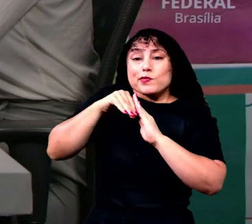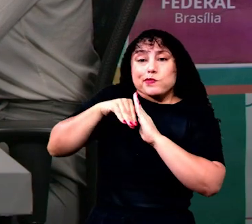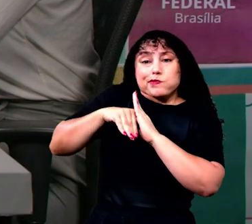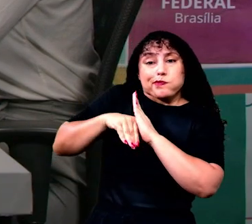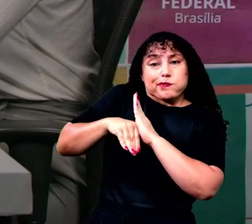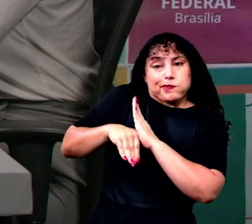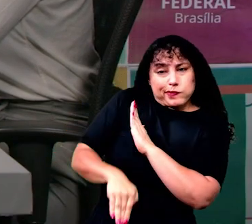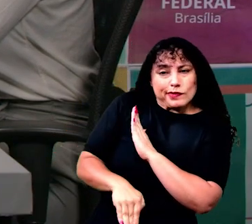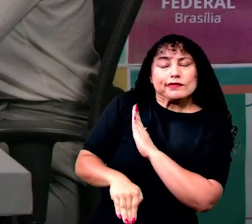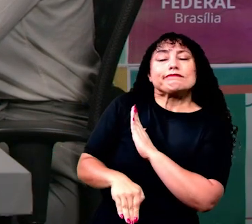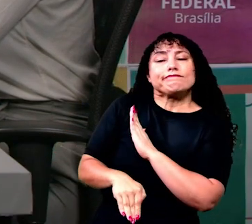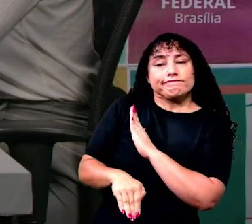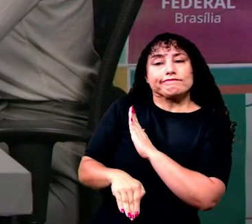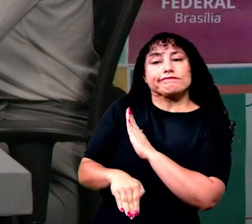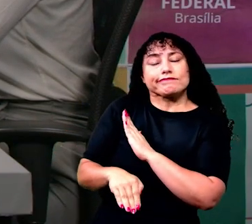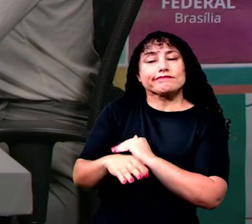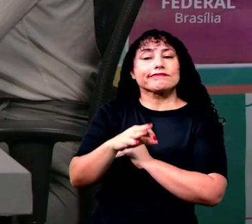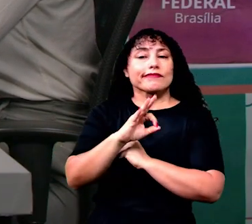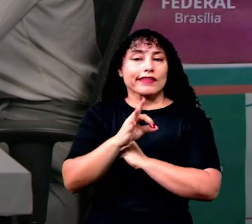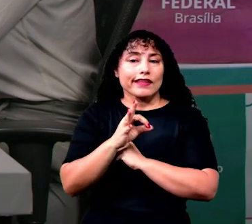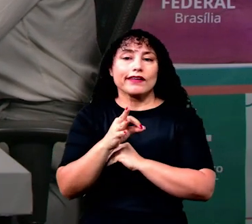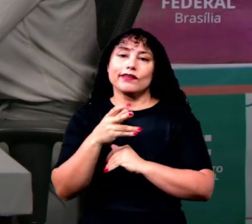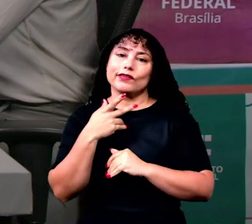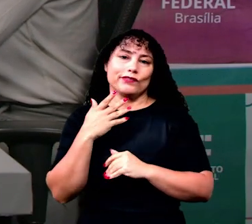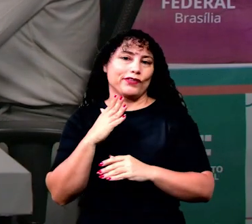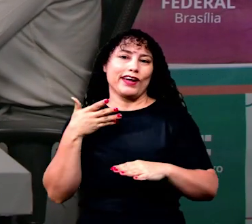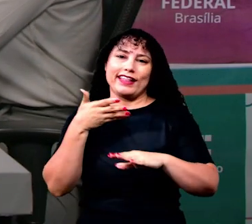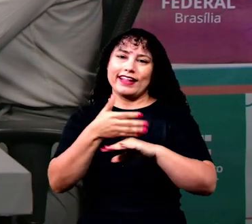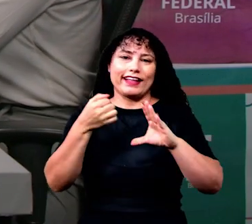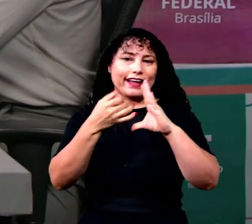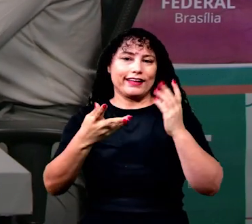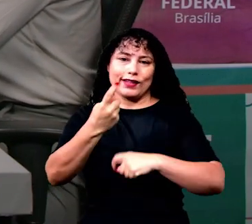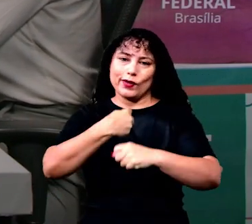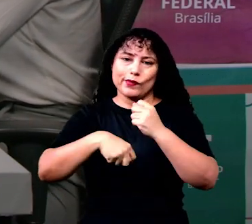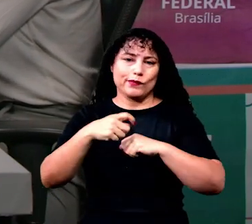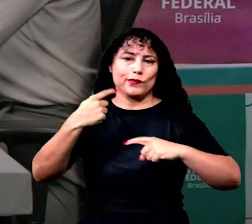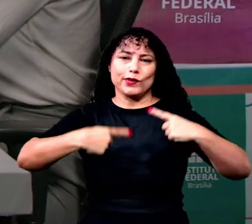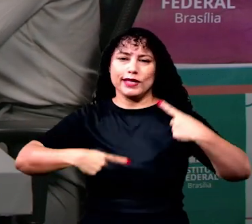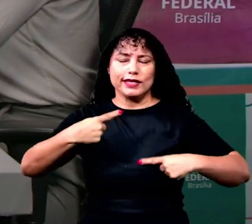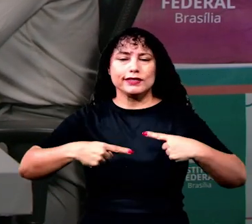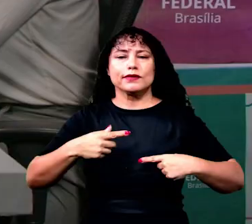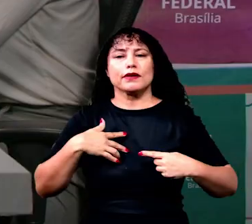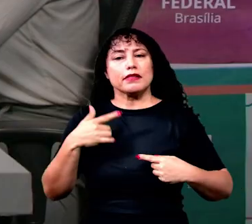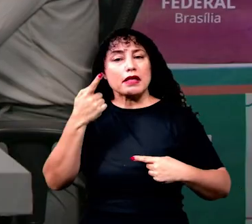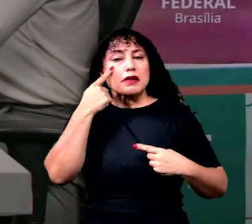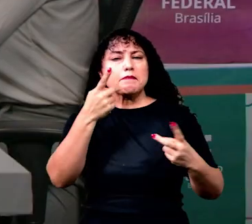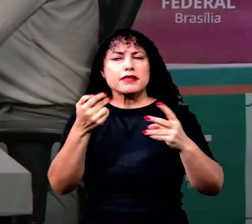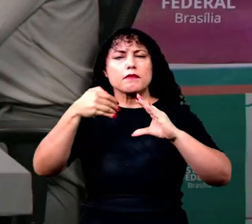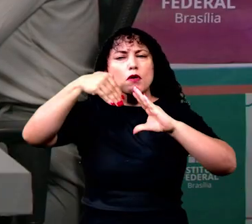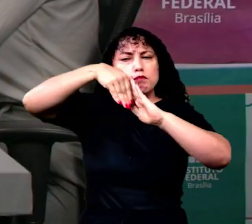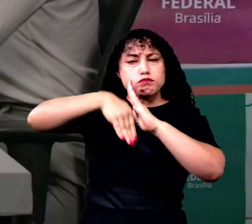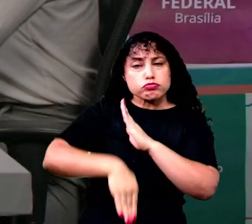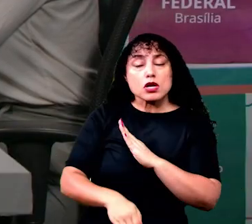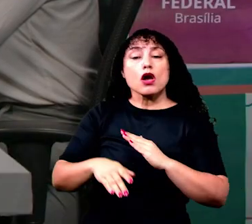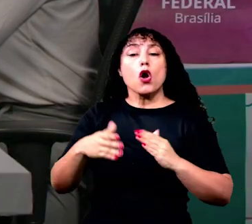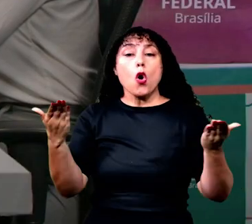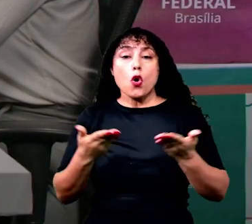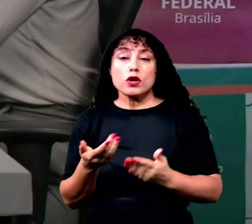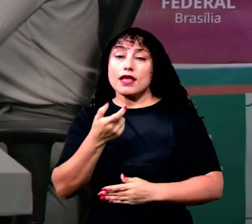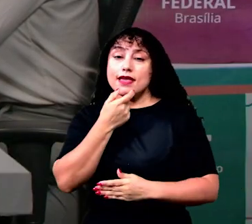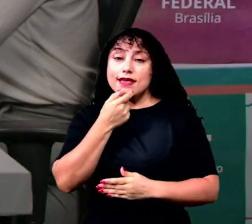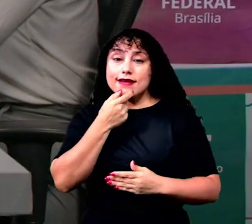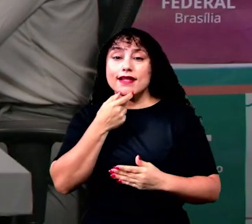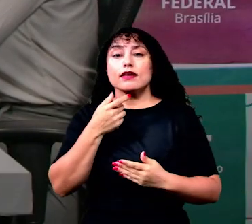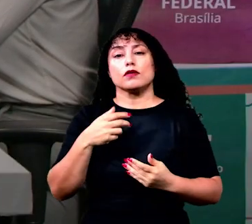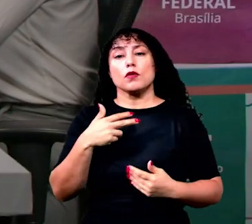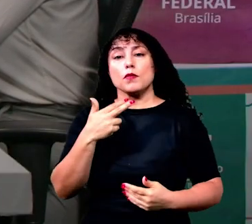indo para uma possível decadência. Vamos entrar nos aspectos políticos, mas a gente está vendo, né, como está desmoronando. Então, hoje nós temos